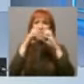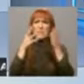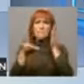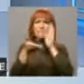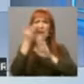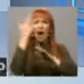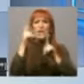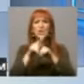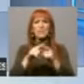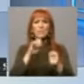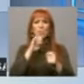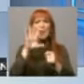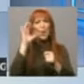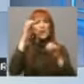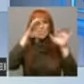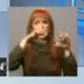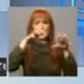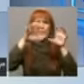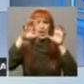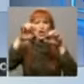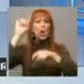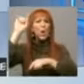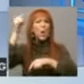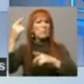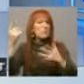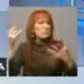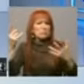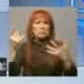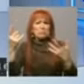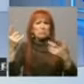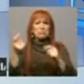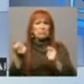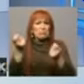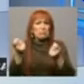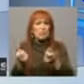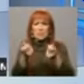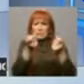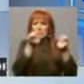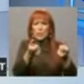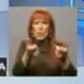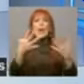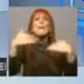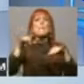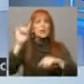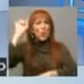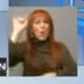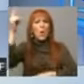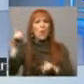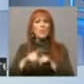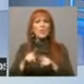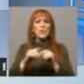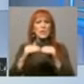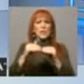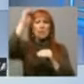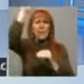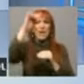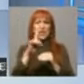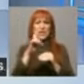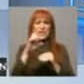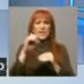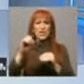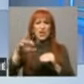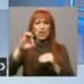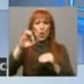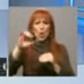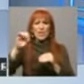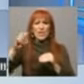nebulosidade, com possibilidade de ocorrência de aguaceiros, apesar de serem pouco prováveis, mas a acontecerem em locais acima dos 600, 800 metros, serão